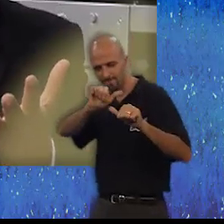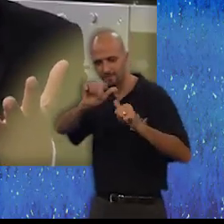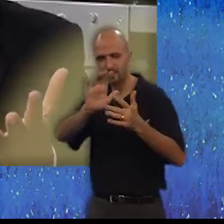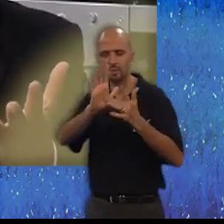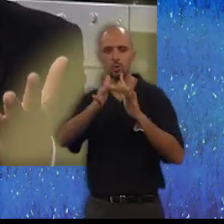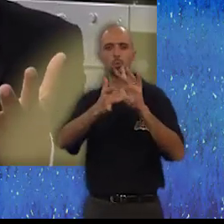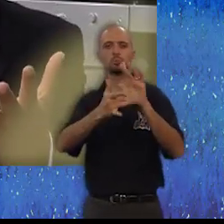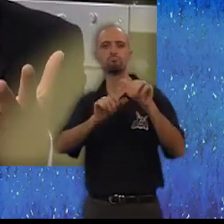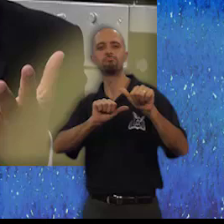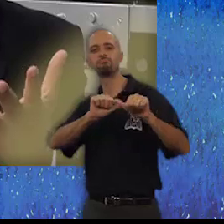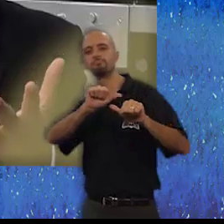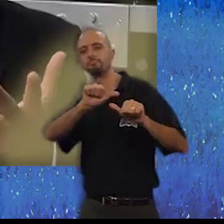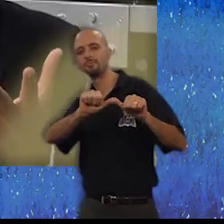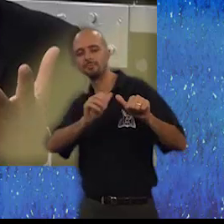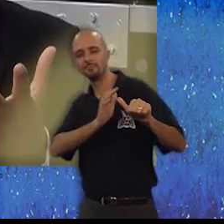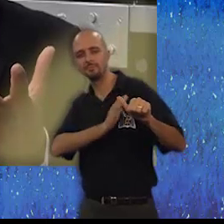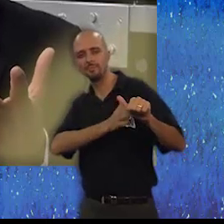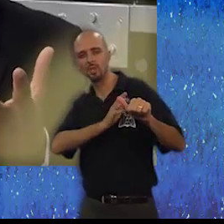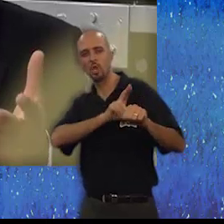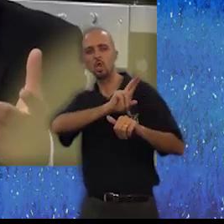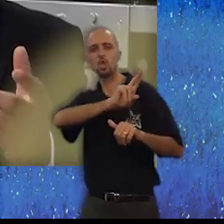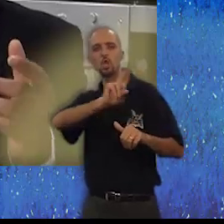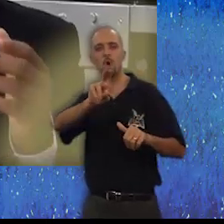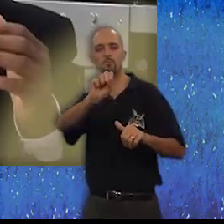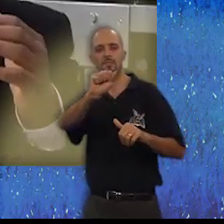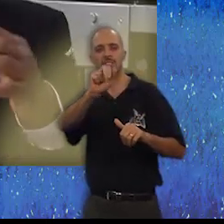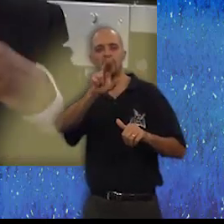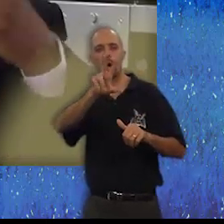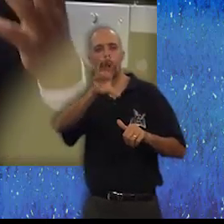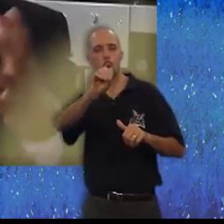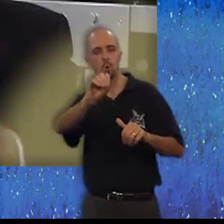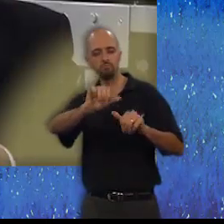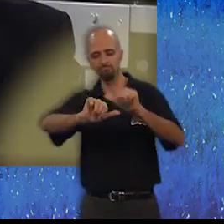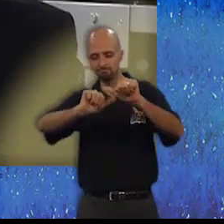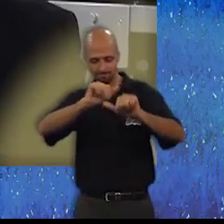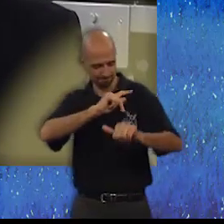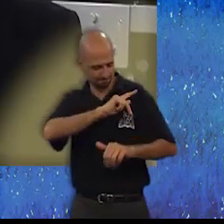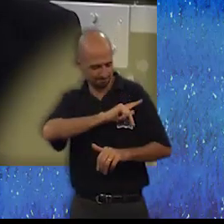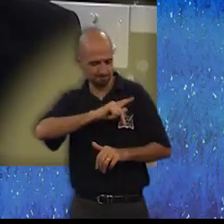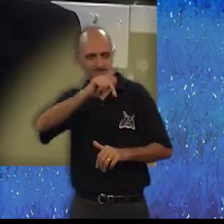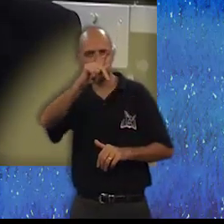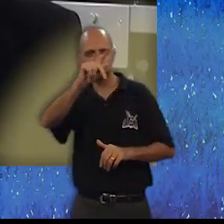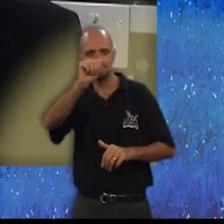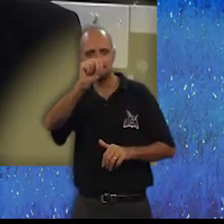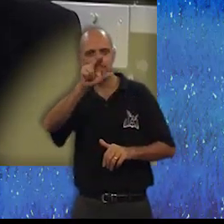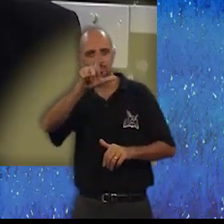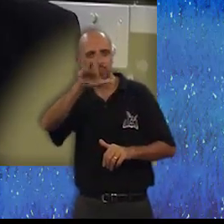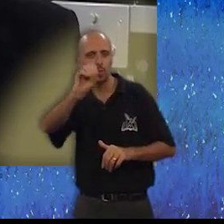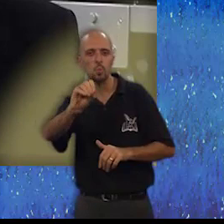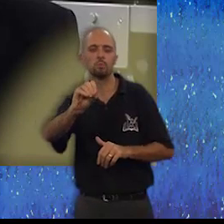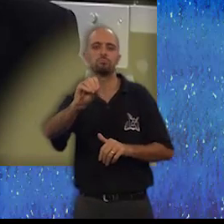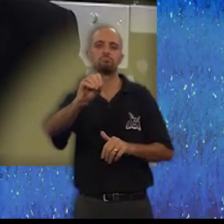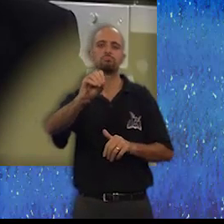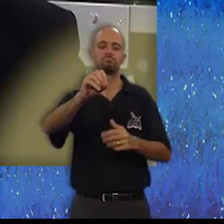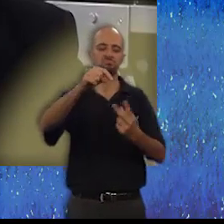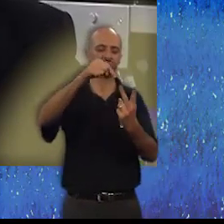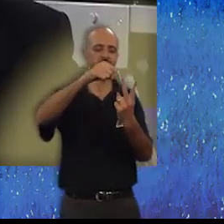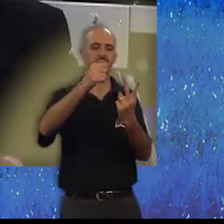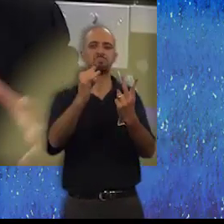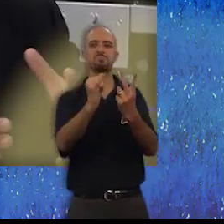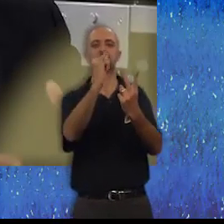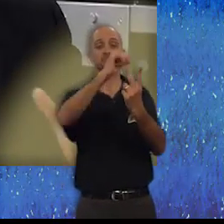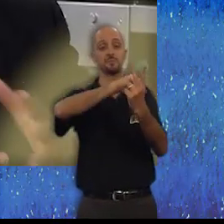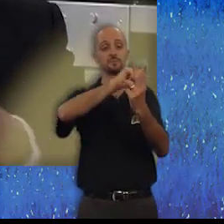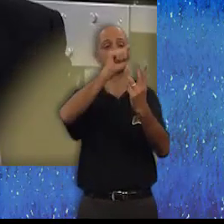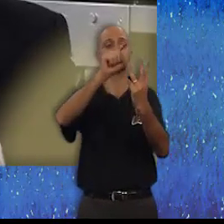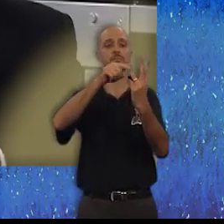mudou o coração dele, o nome dele, o caráter dele e o transformou no grande apóstolo Paulo. E